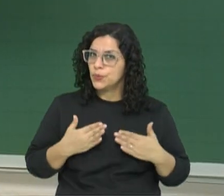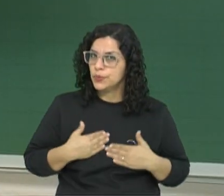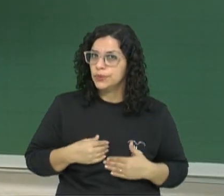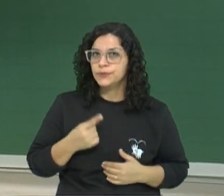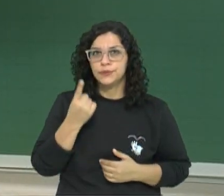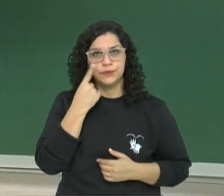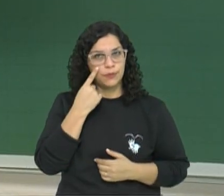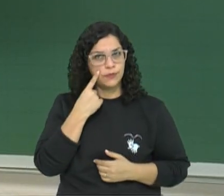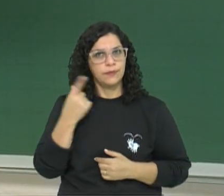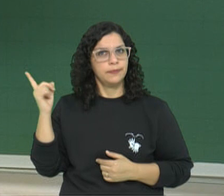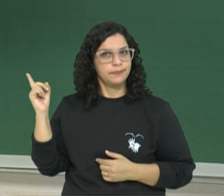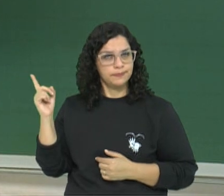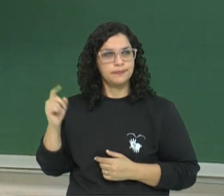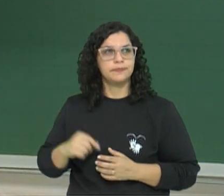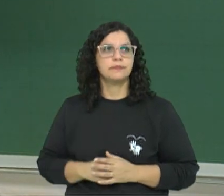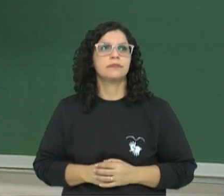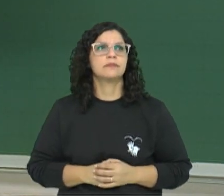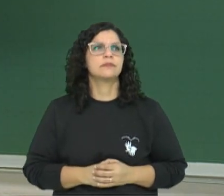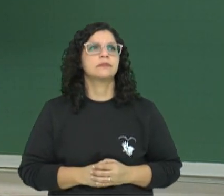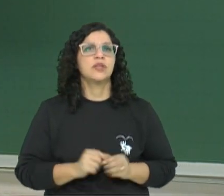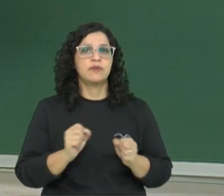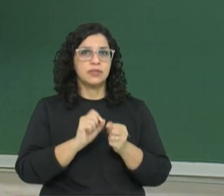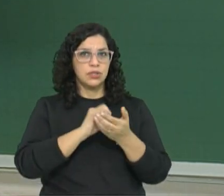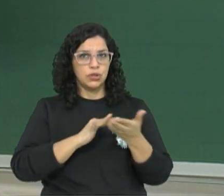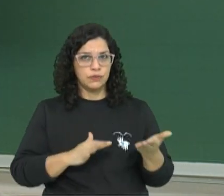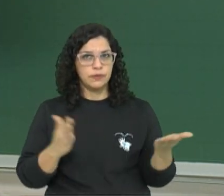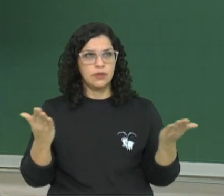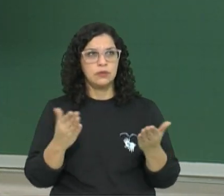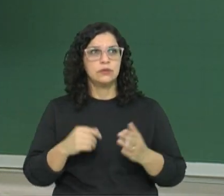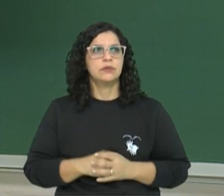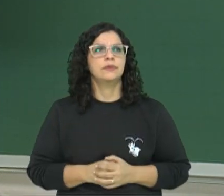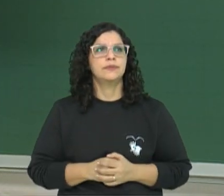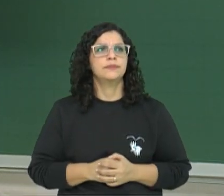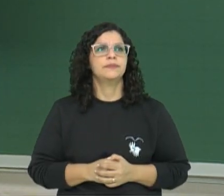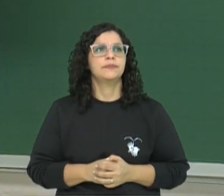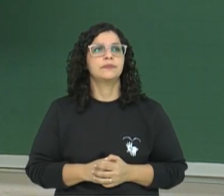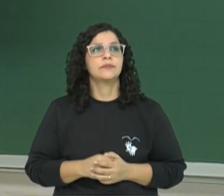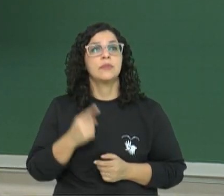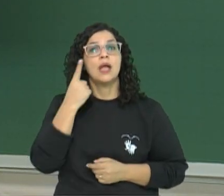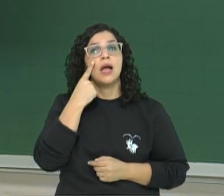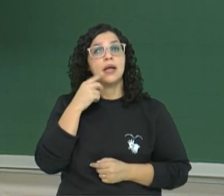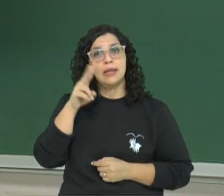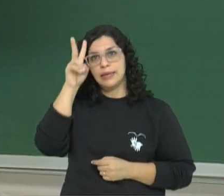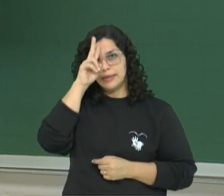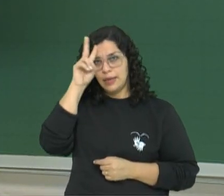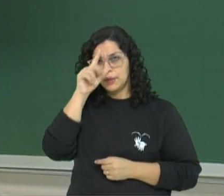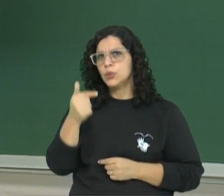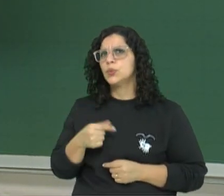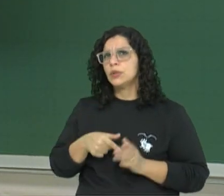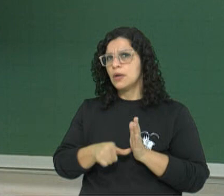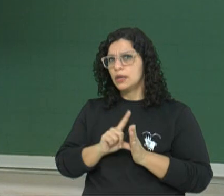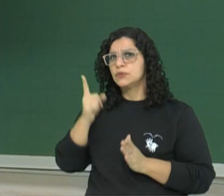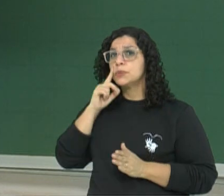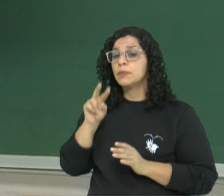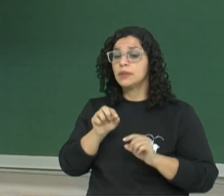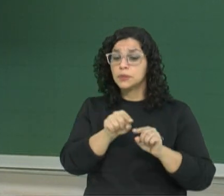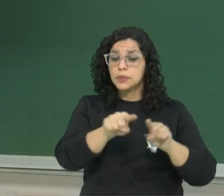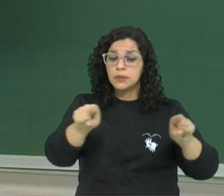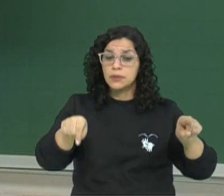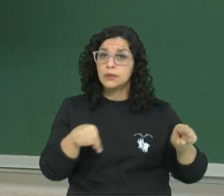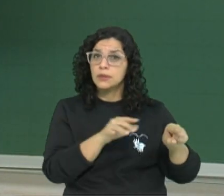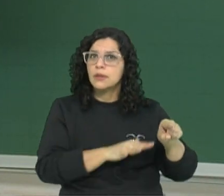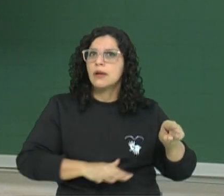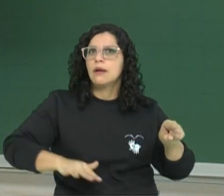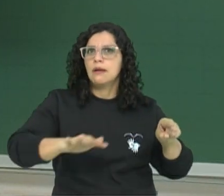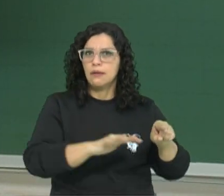Então, vamos resolver alguns exercícios aqui, meus queridos. Bem, antes disso, né, vamos lembrar um pouquinho sobre a questão da